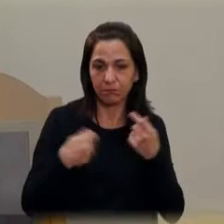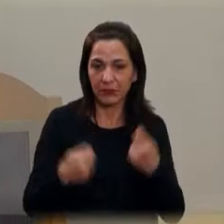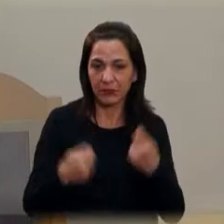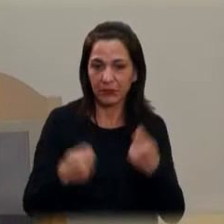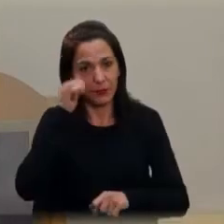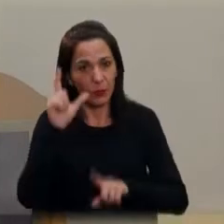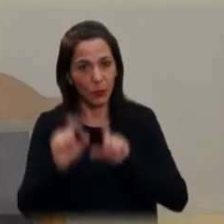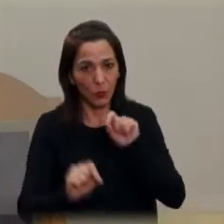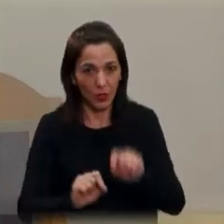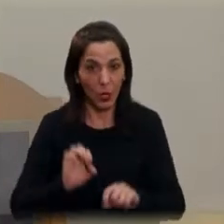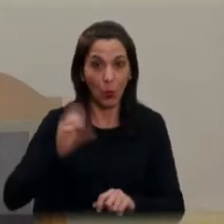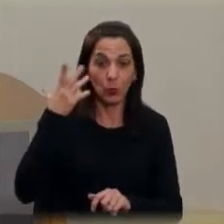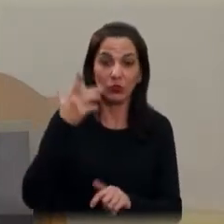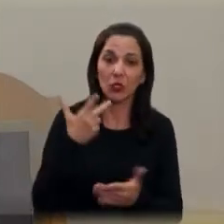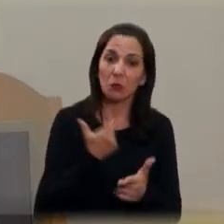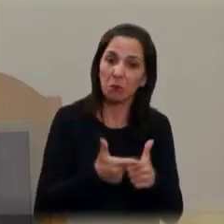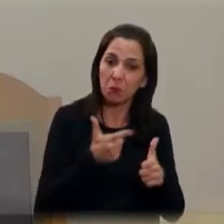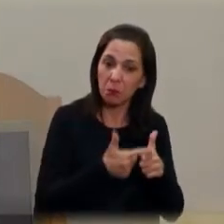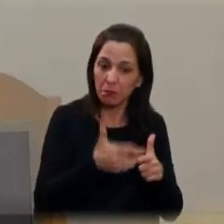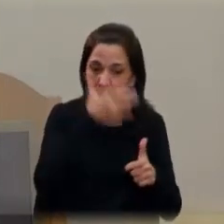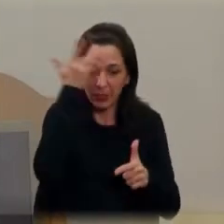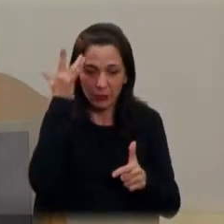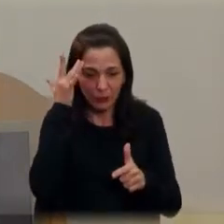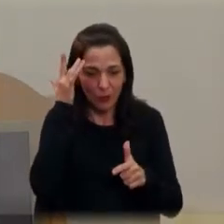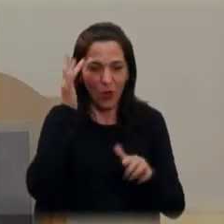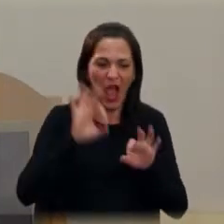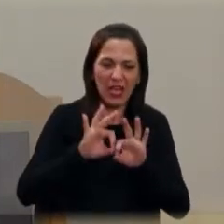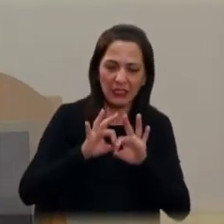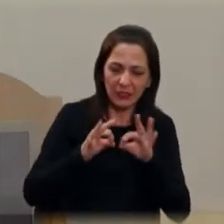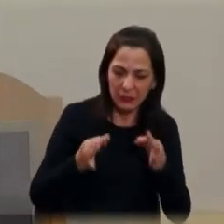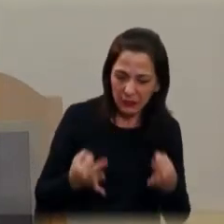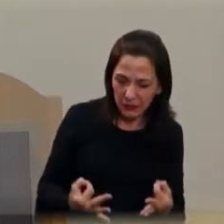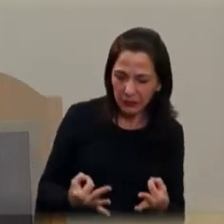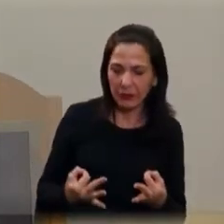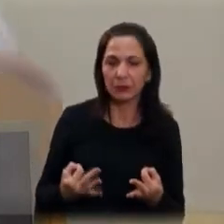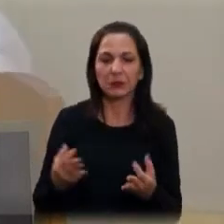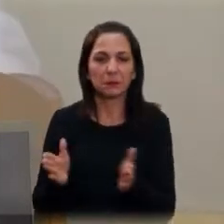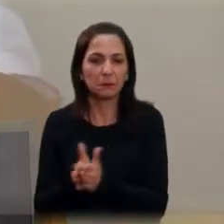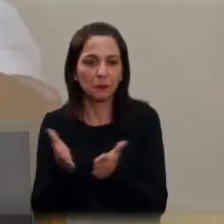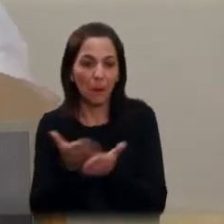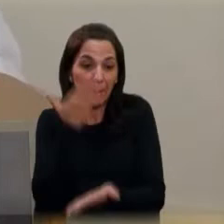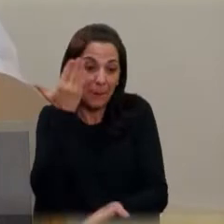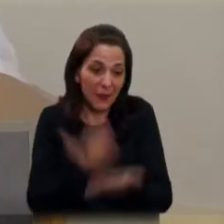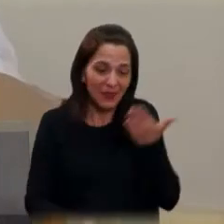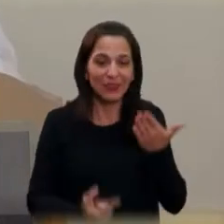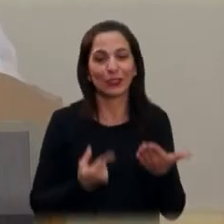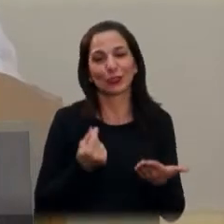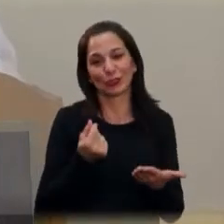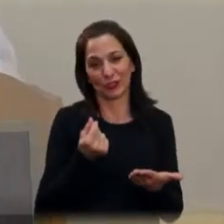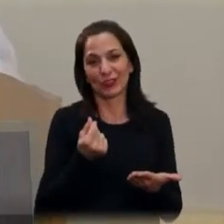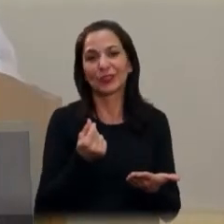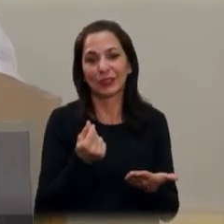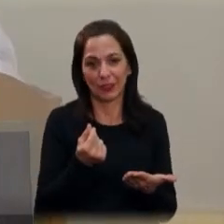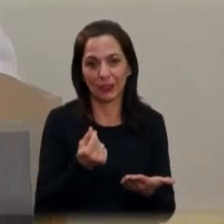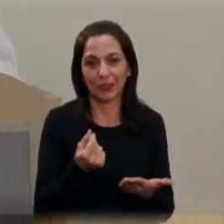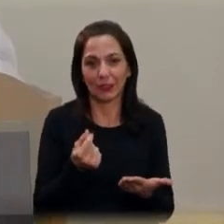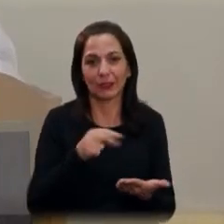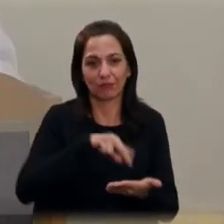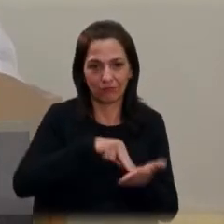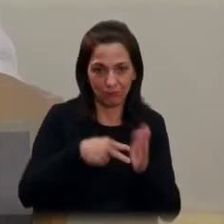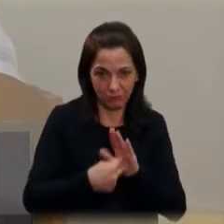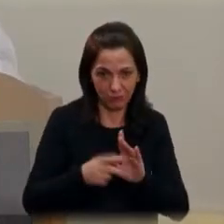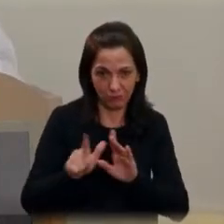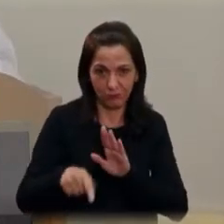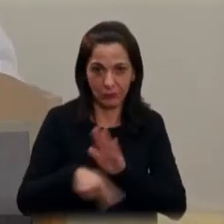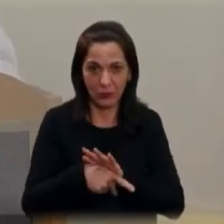evitar que aconteça dessas pessoas simples e humildes perderem valores aí, perderem valores significativos,